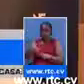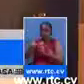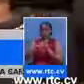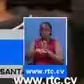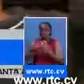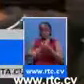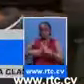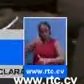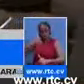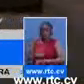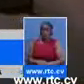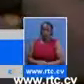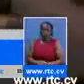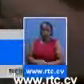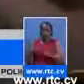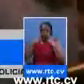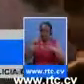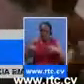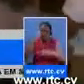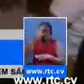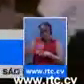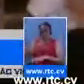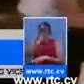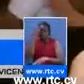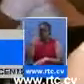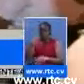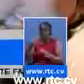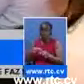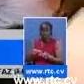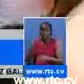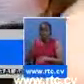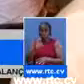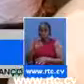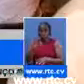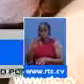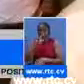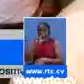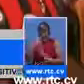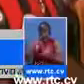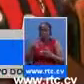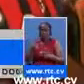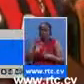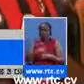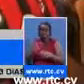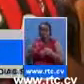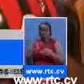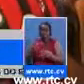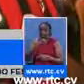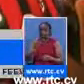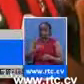sucesso que se requer. O lançamento acontece no dia 4 de setembro e Ulisses Correia Silva afirma que já estão mobilizados